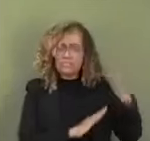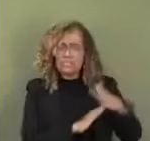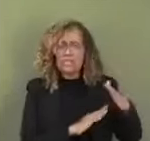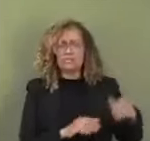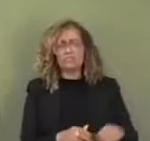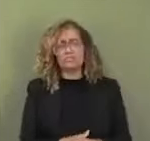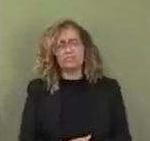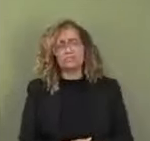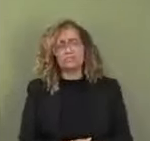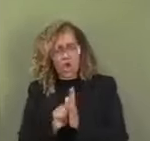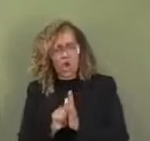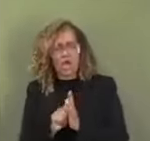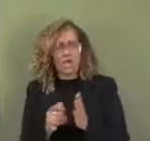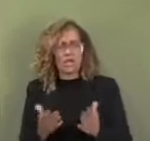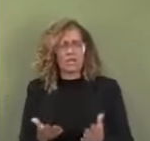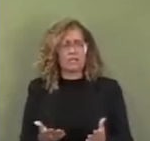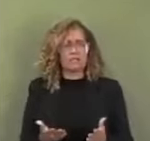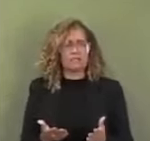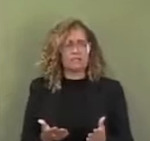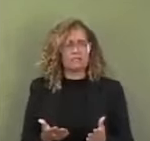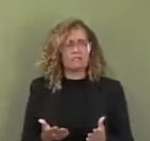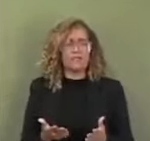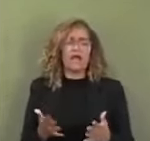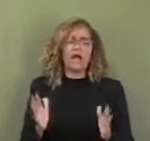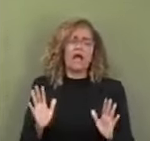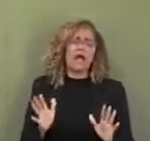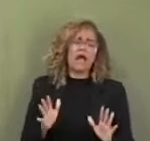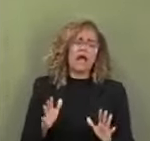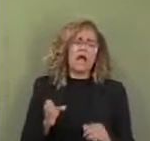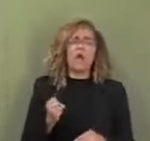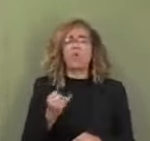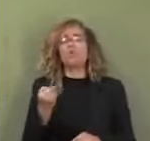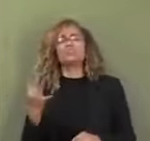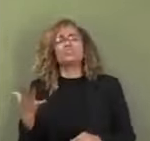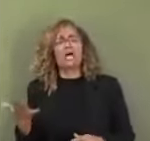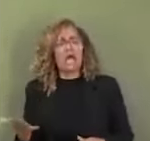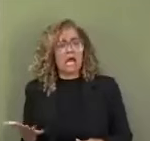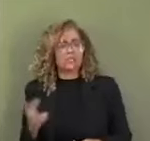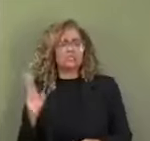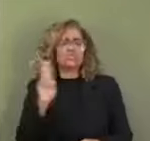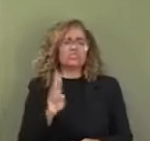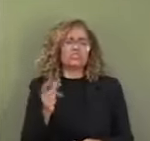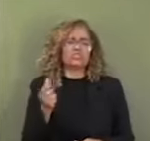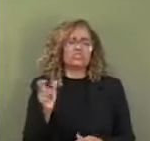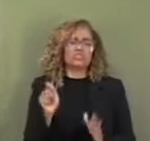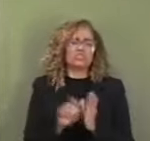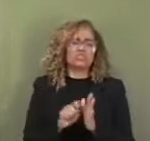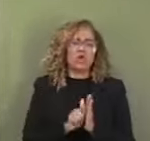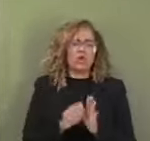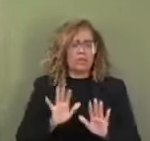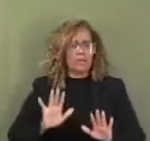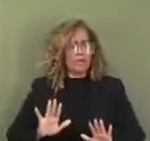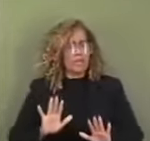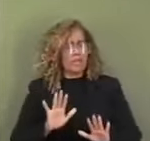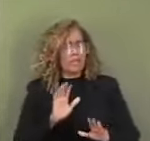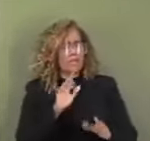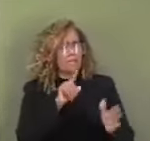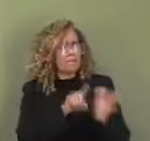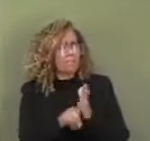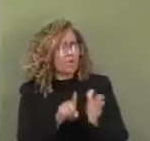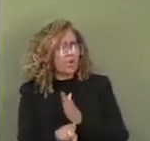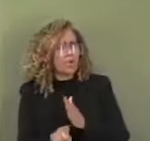Agora, eu questiono, vamos determinar a quantidade. Aí eu pergunto, terá droga